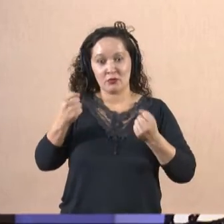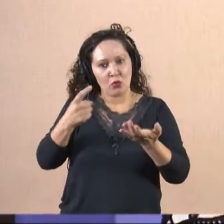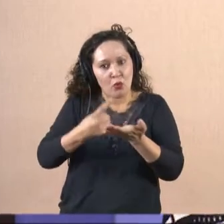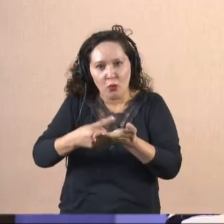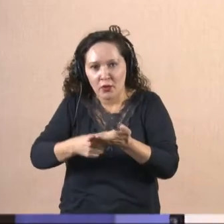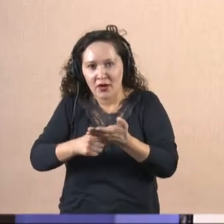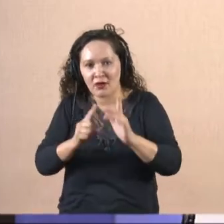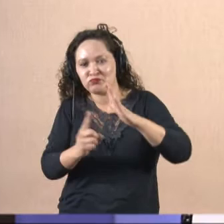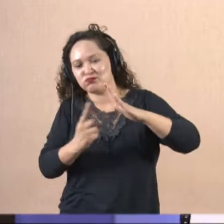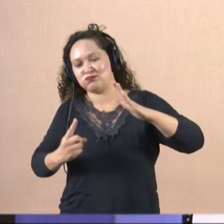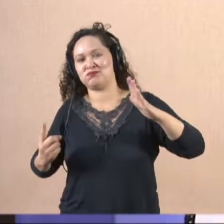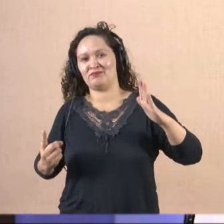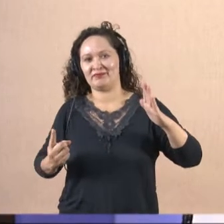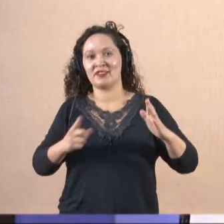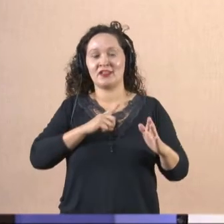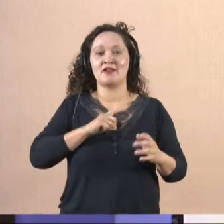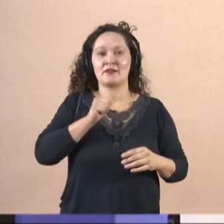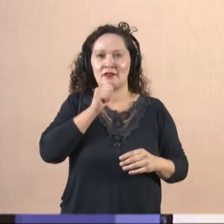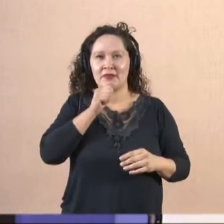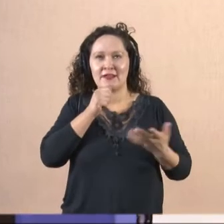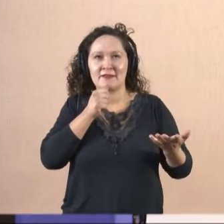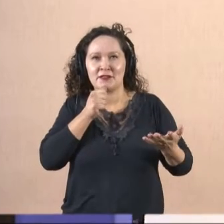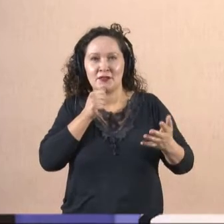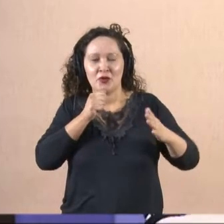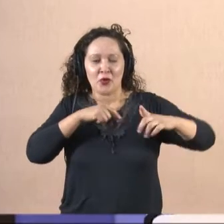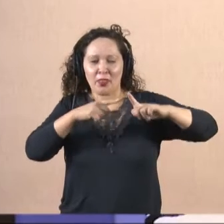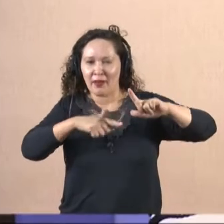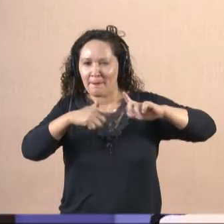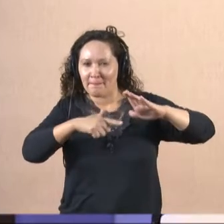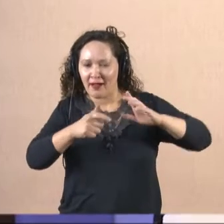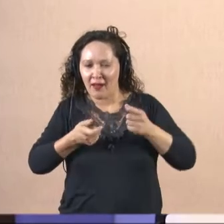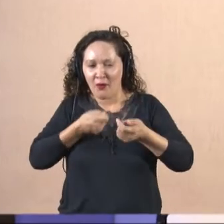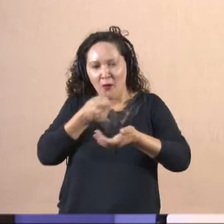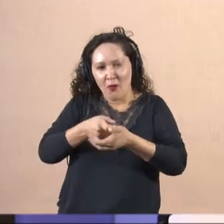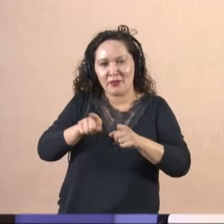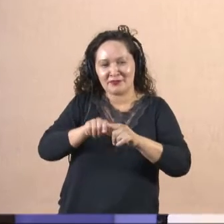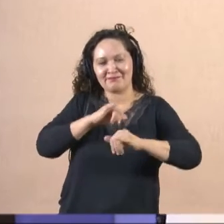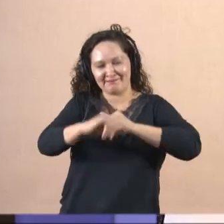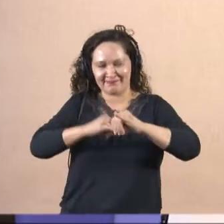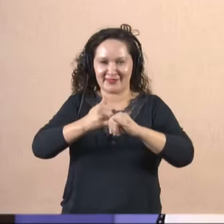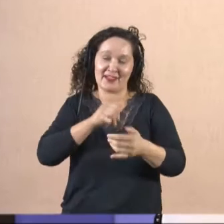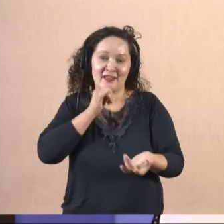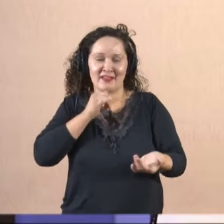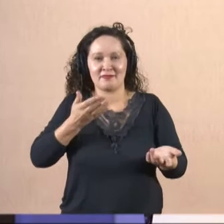do cumprimento do distanciamento social temos a intensificação do teletrabalho das compras online como exemplo e apesar de ainda